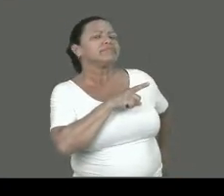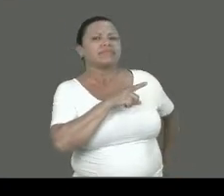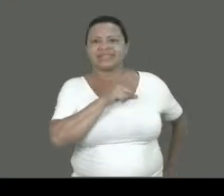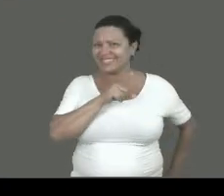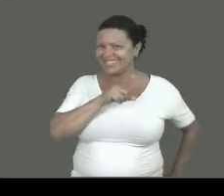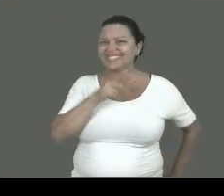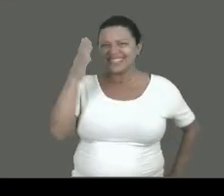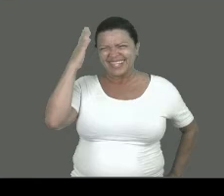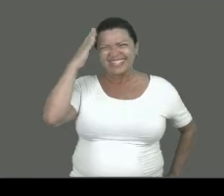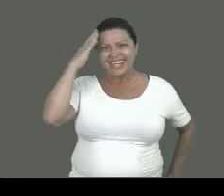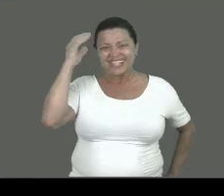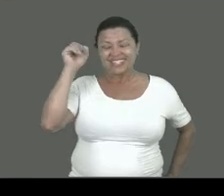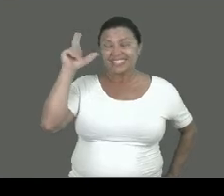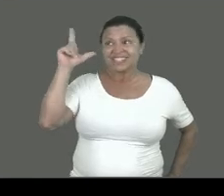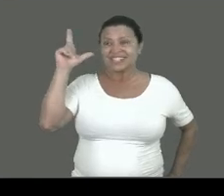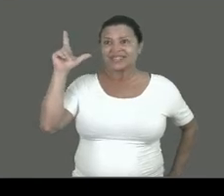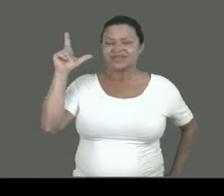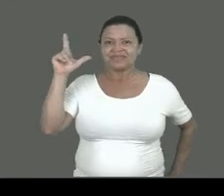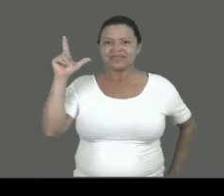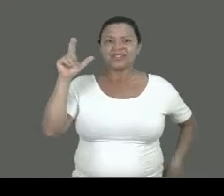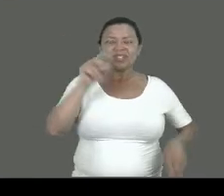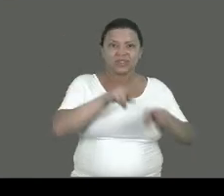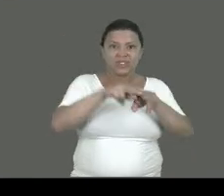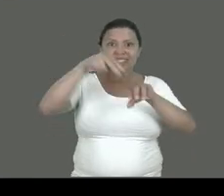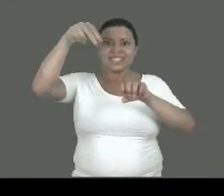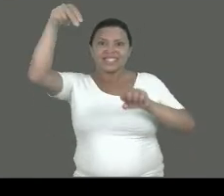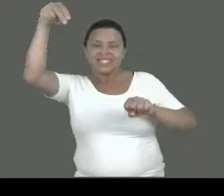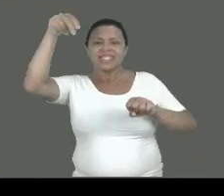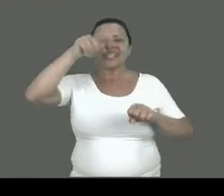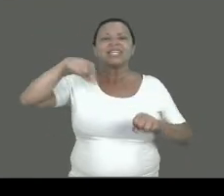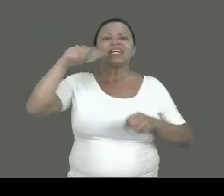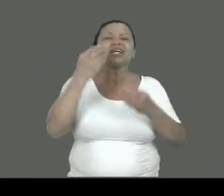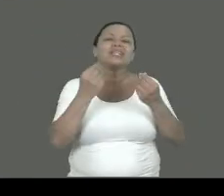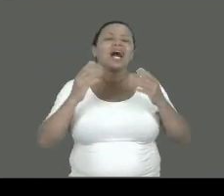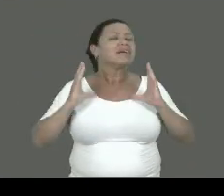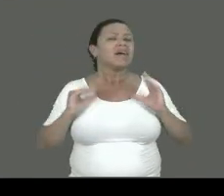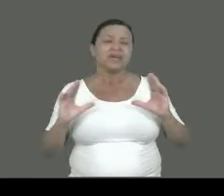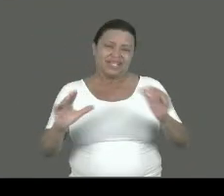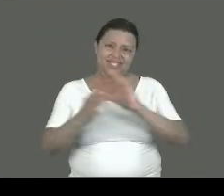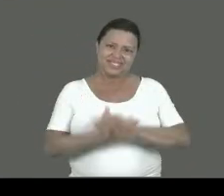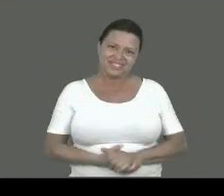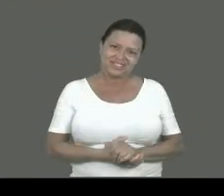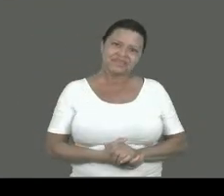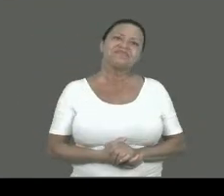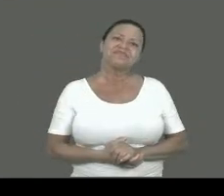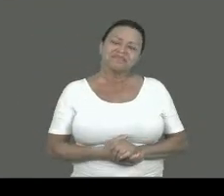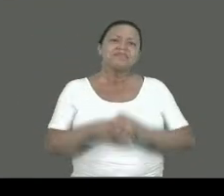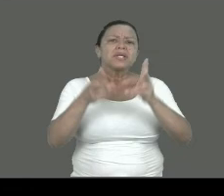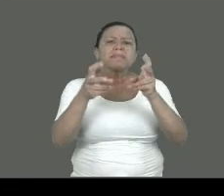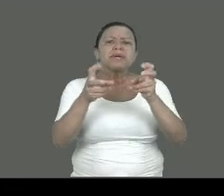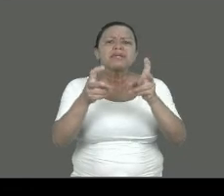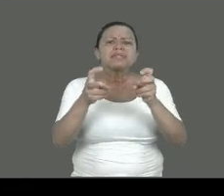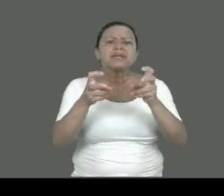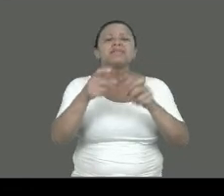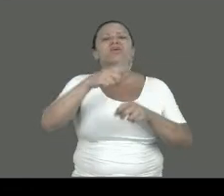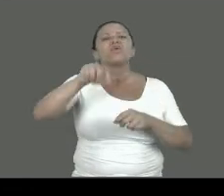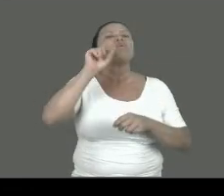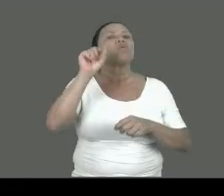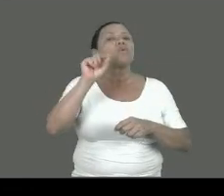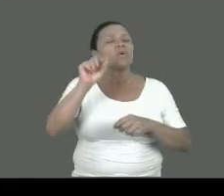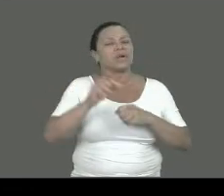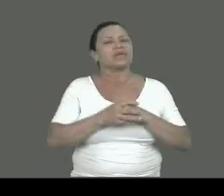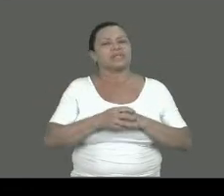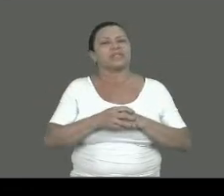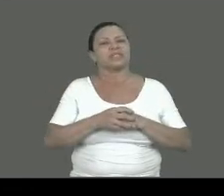esse despertamento do desencarne de maneira muito tranquila, percebendo claramente